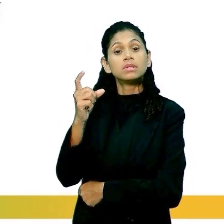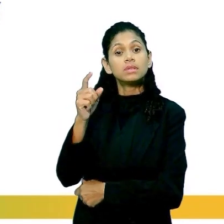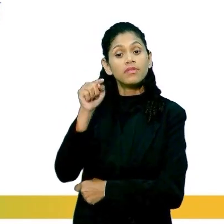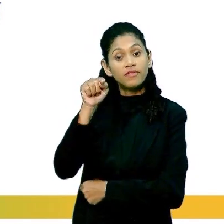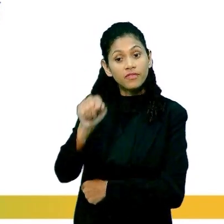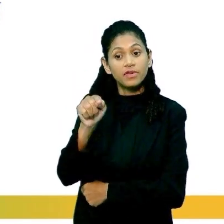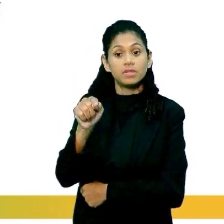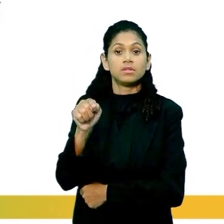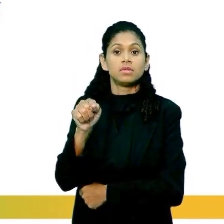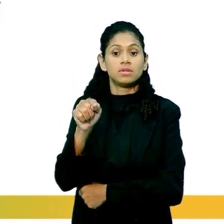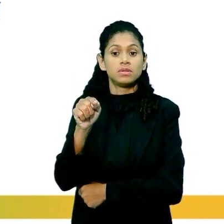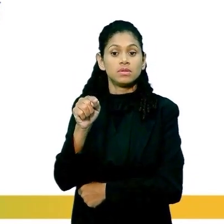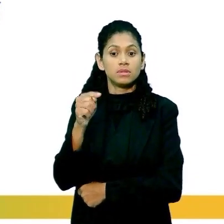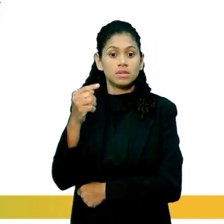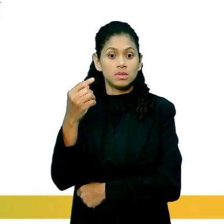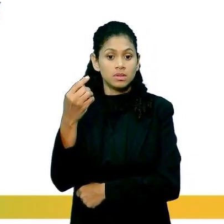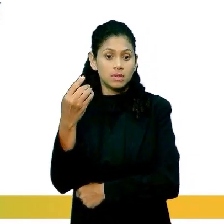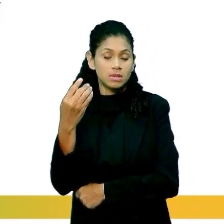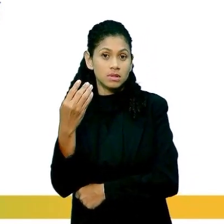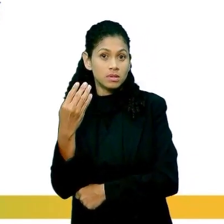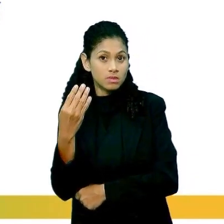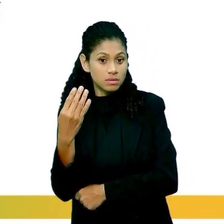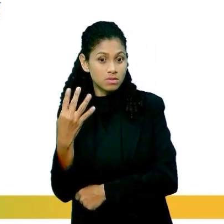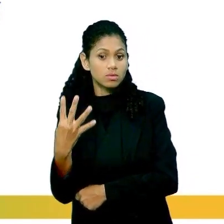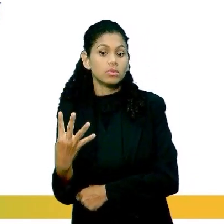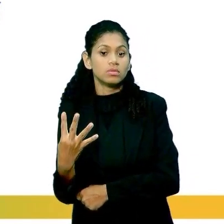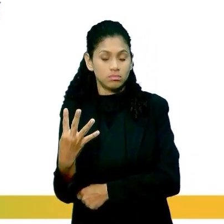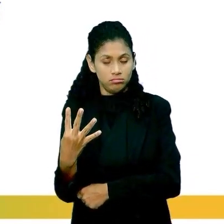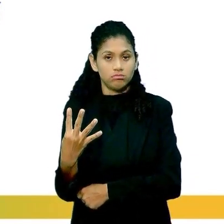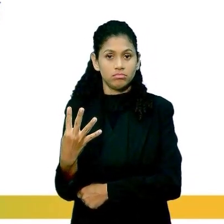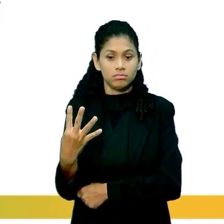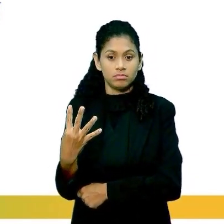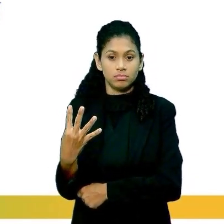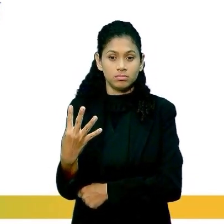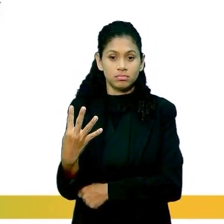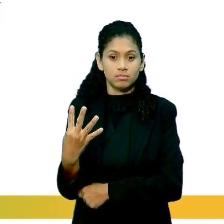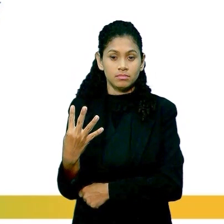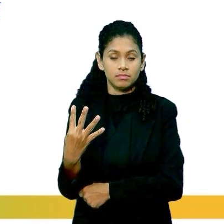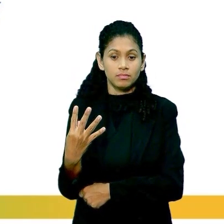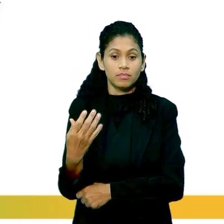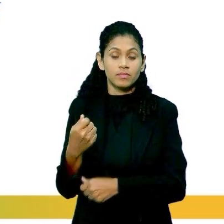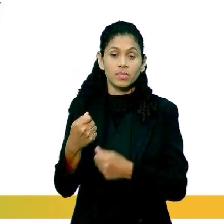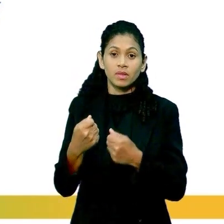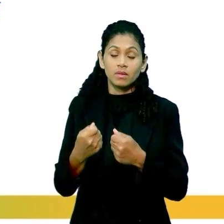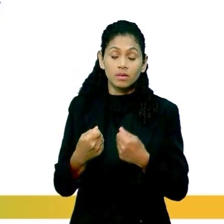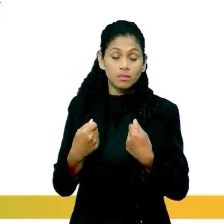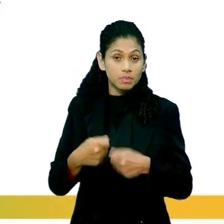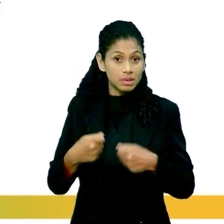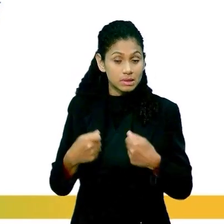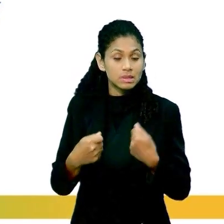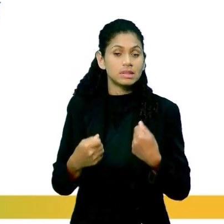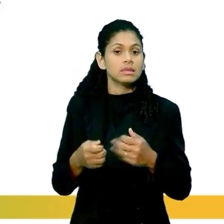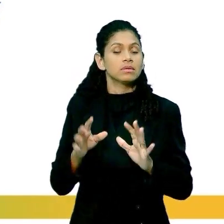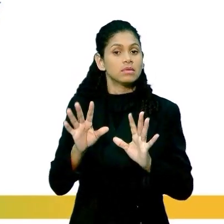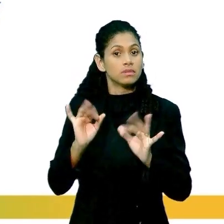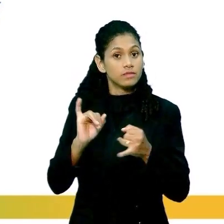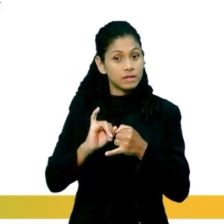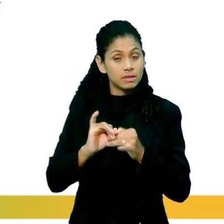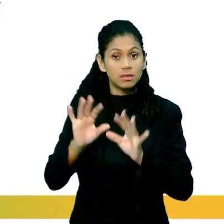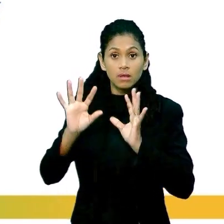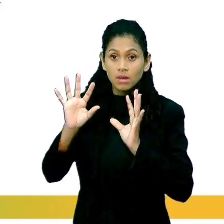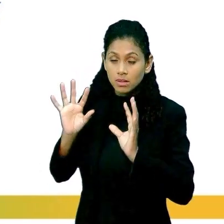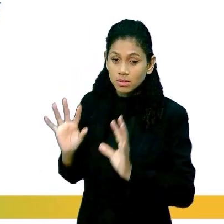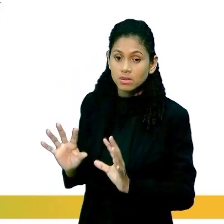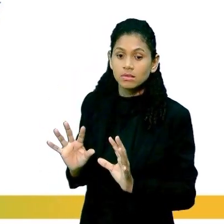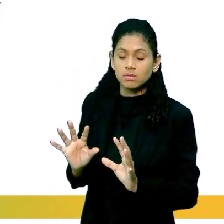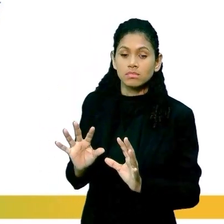mols de gás hidrogênio e que eu vou precisar de 2 mols de gás nitrogênio. Aí eu fiz